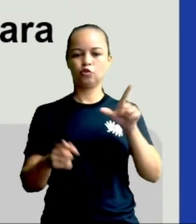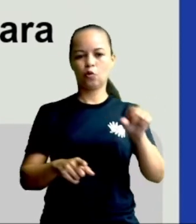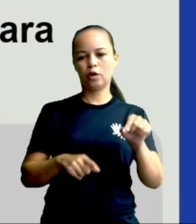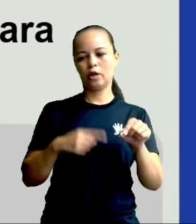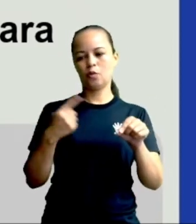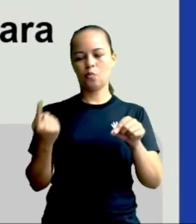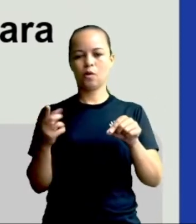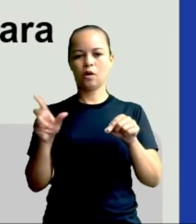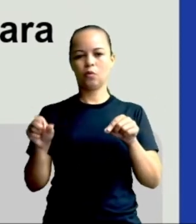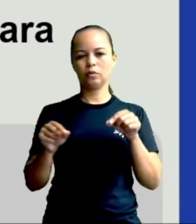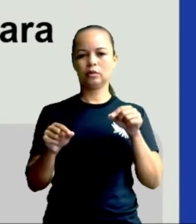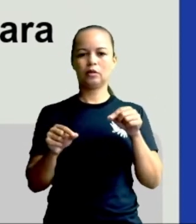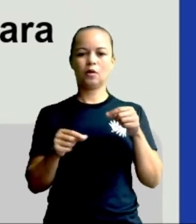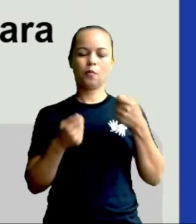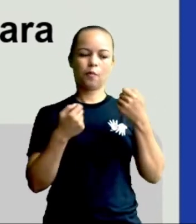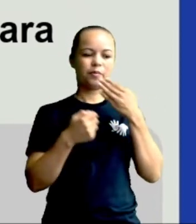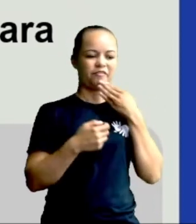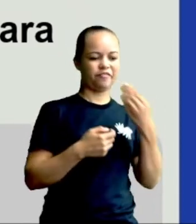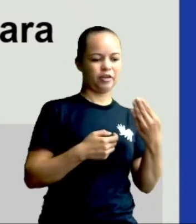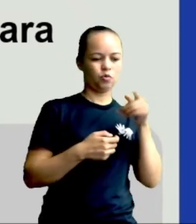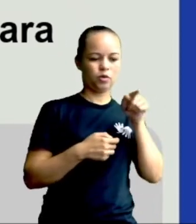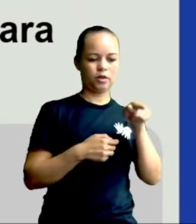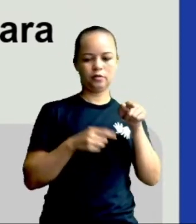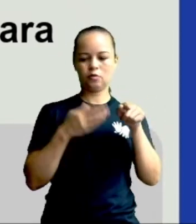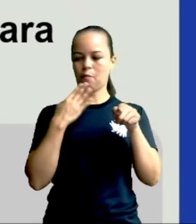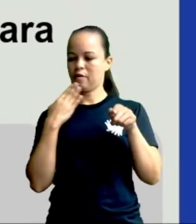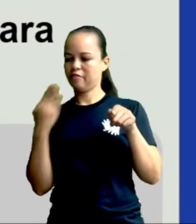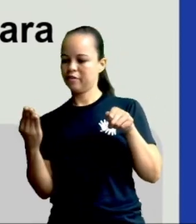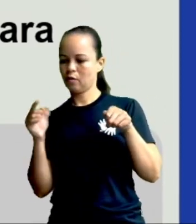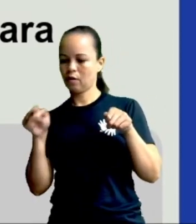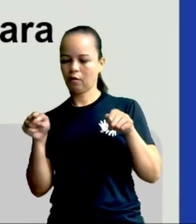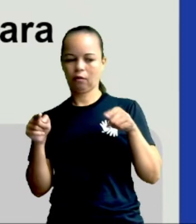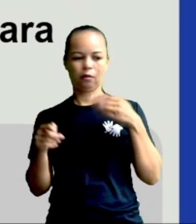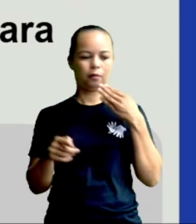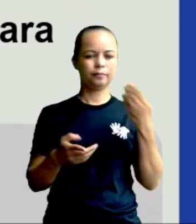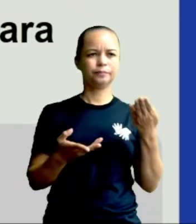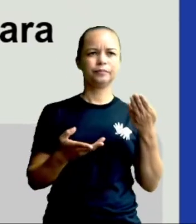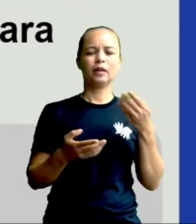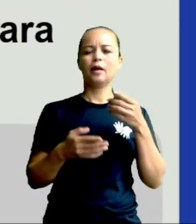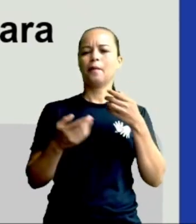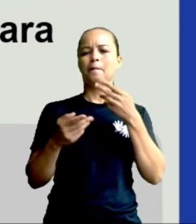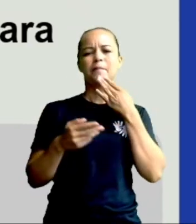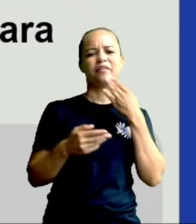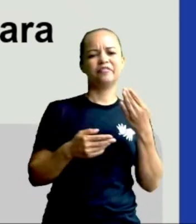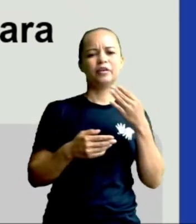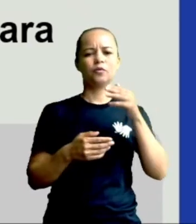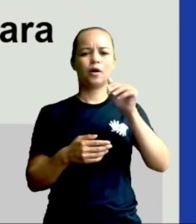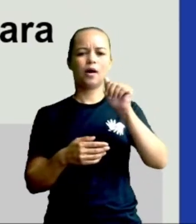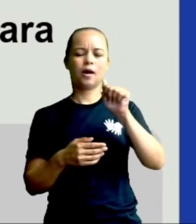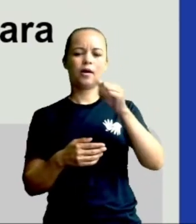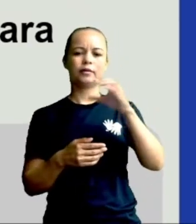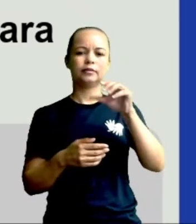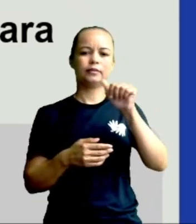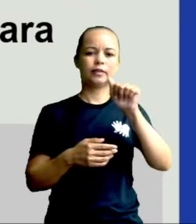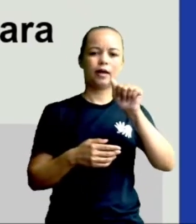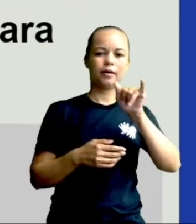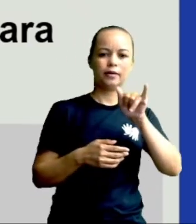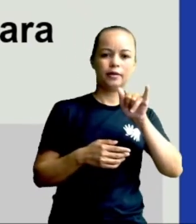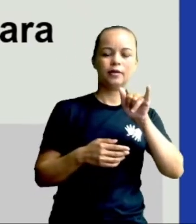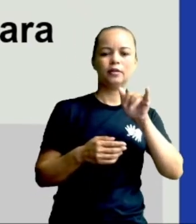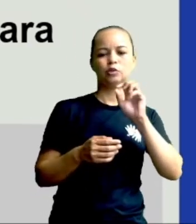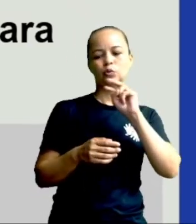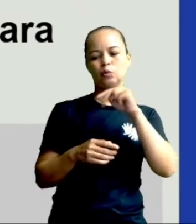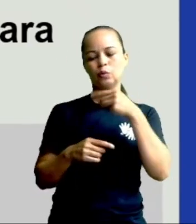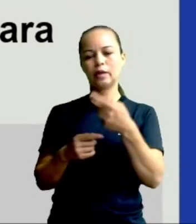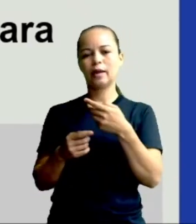você vai preferir uma coisa do que outra prefiro Prefiro açaí do Ah é perto não é